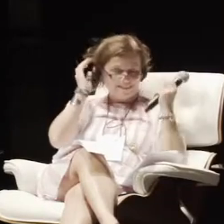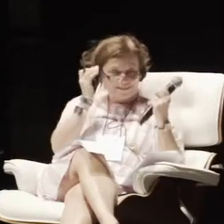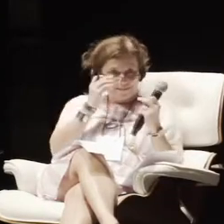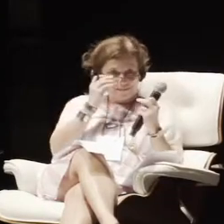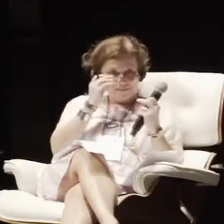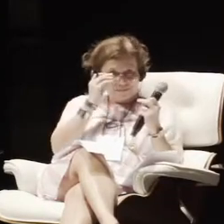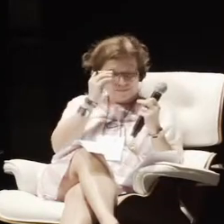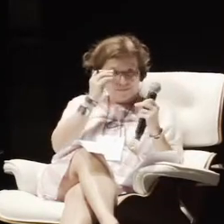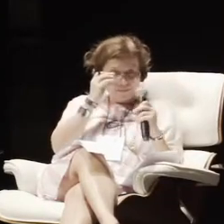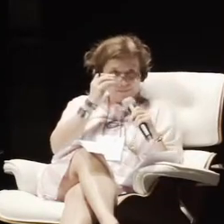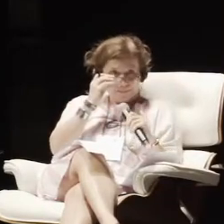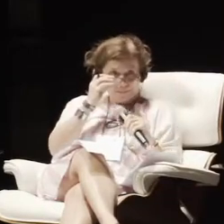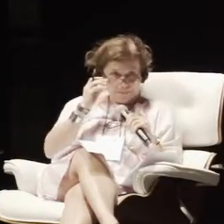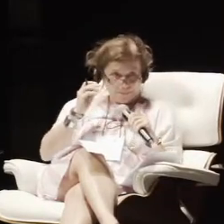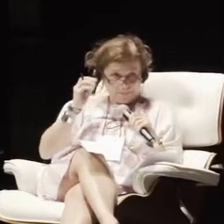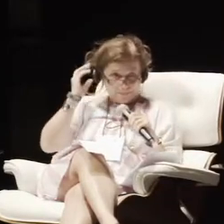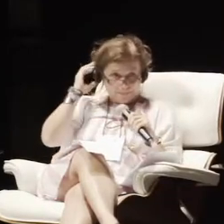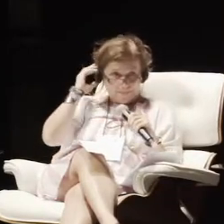pequena.